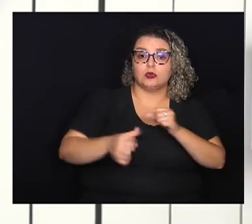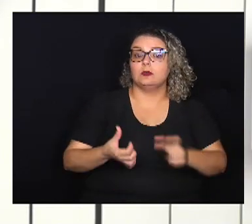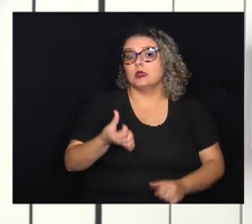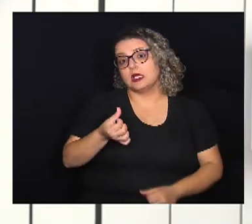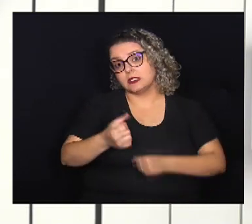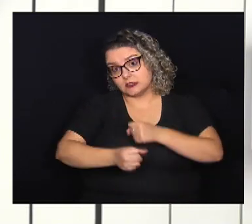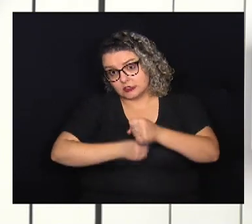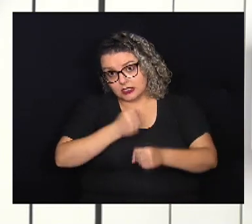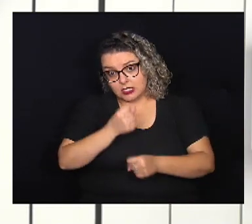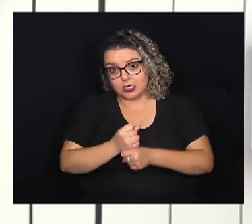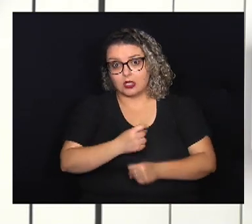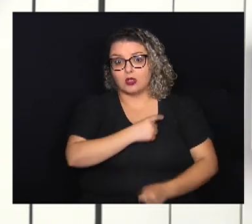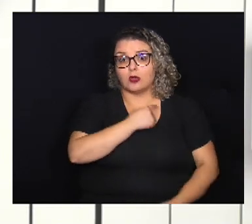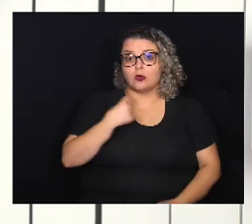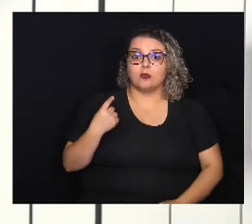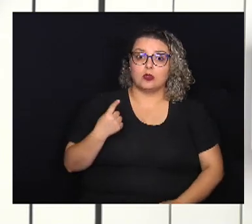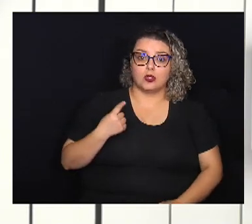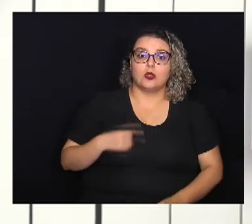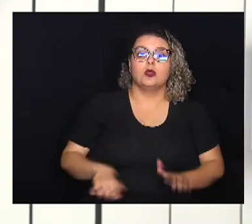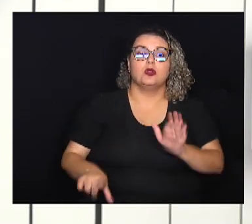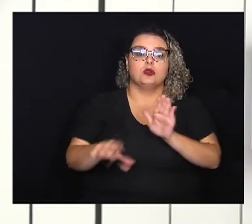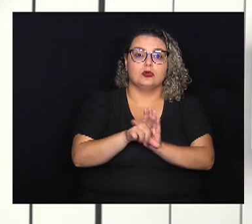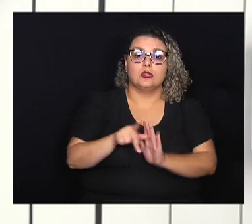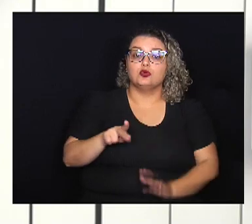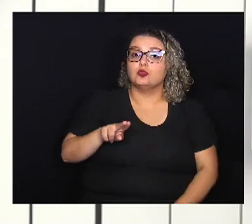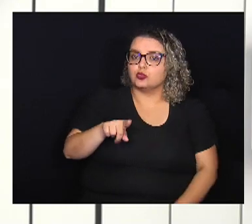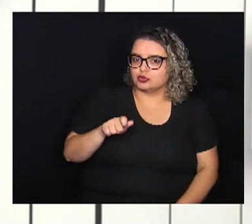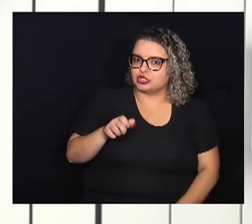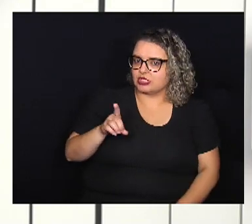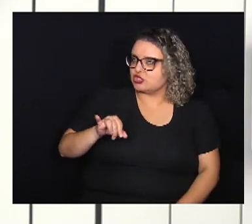o prazo de duração da lei do puxadinho